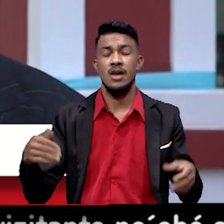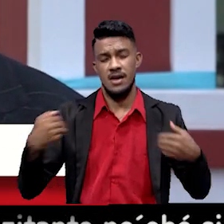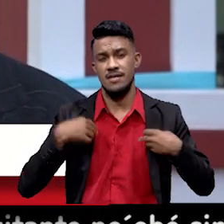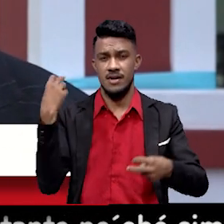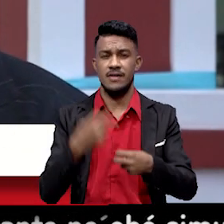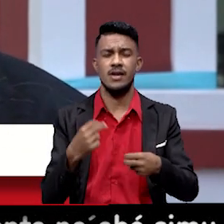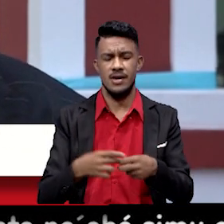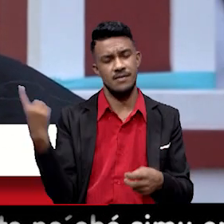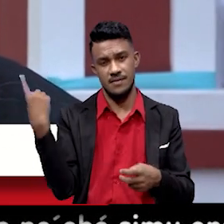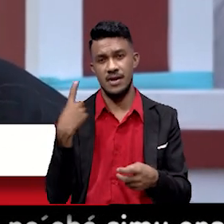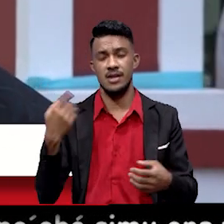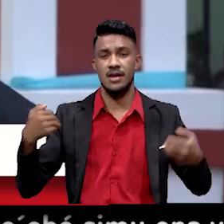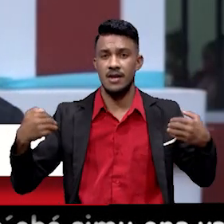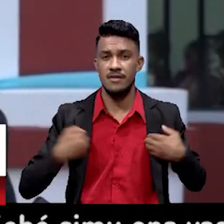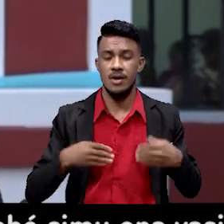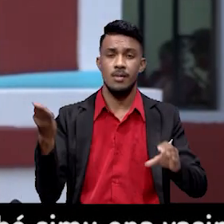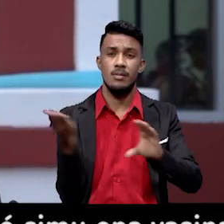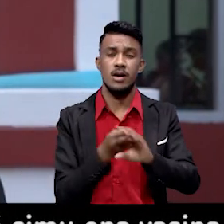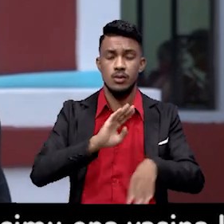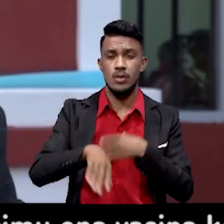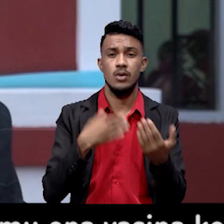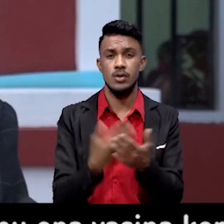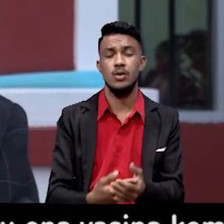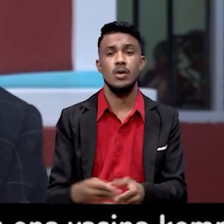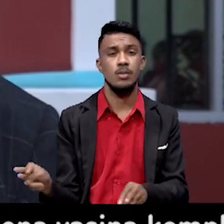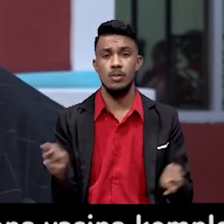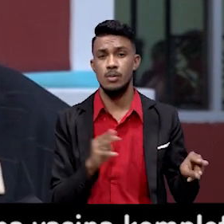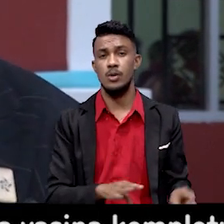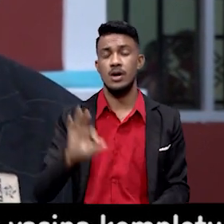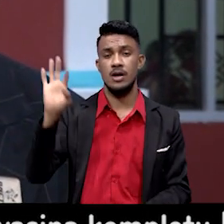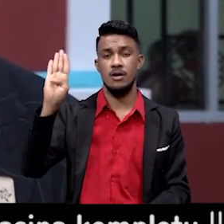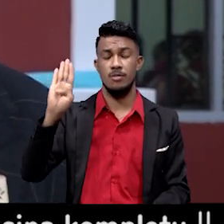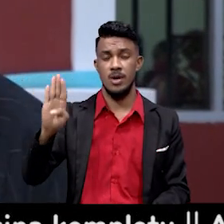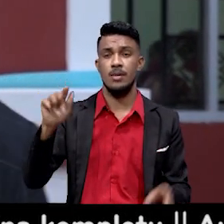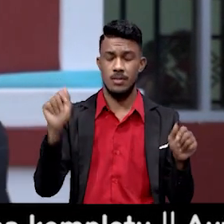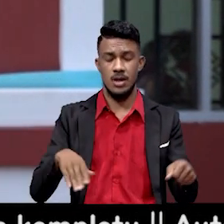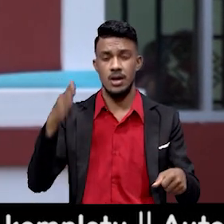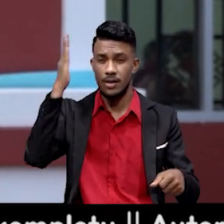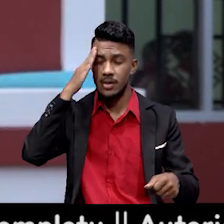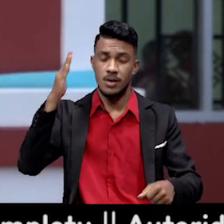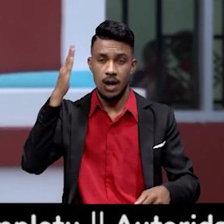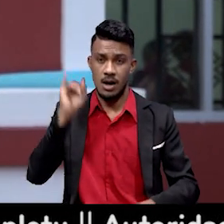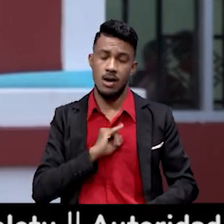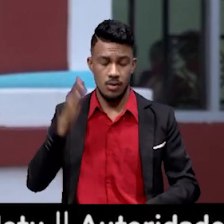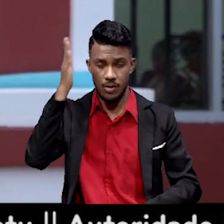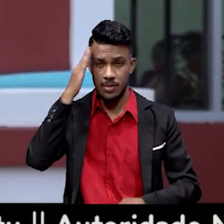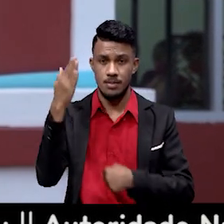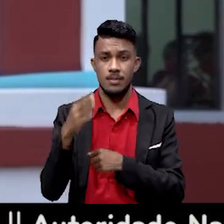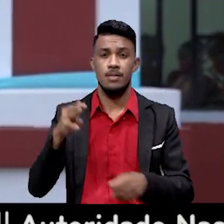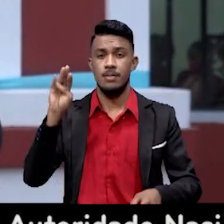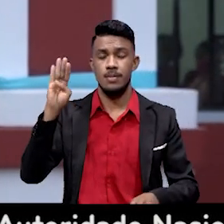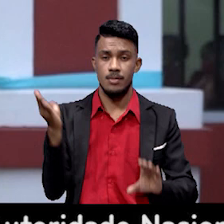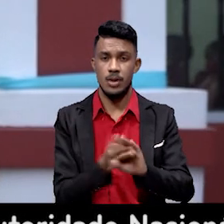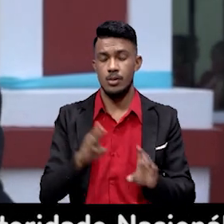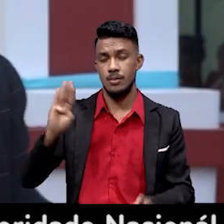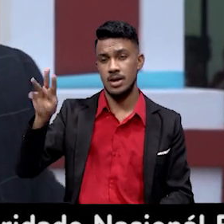vai banco todo mundo se usa internet, belo banco, belo. Hanoi BNCTL nos bela. Nih, tahun latim perita Timor itu orgulnya